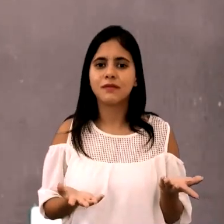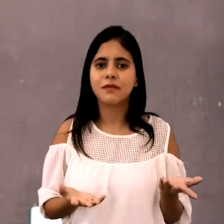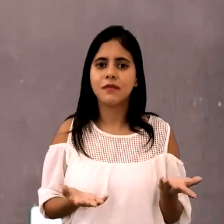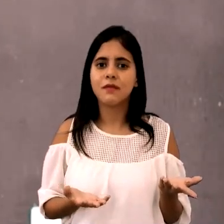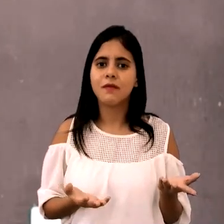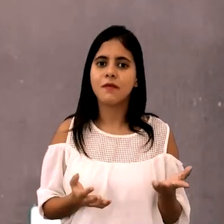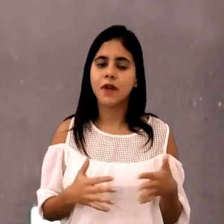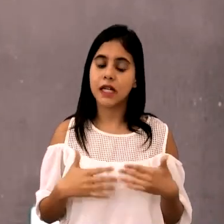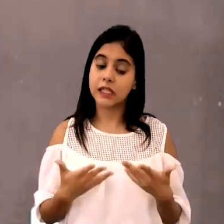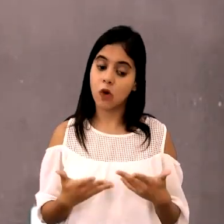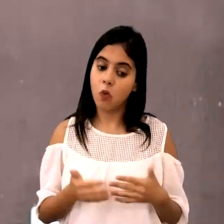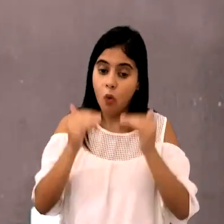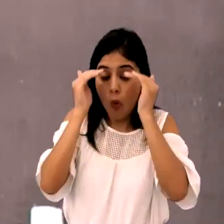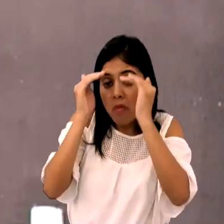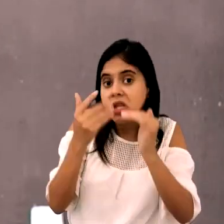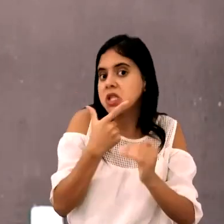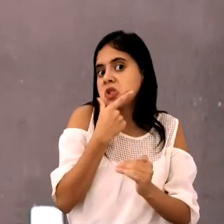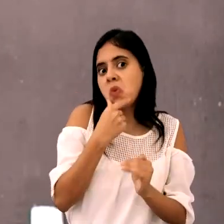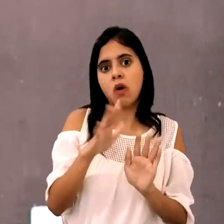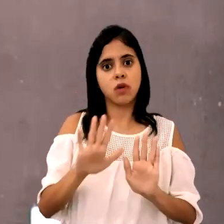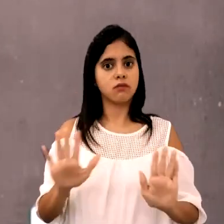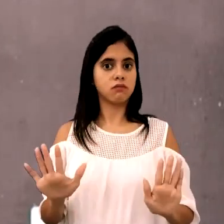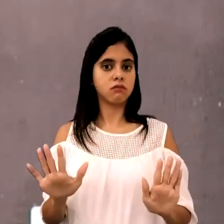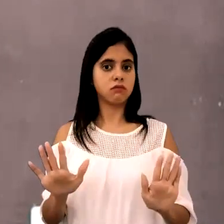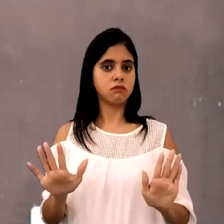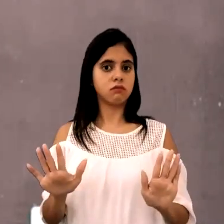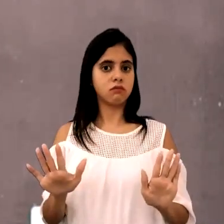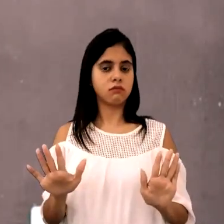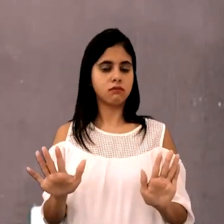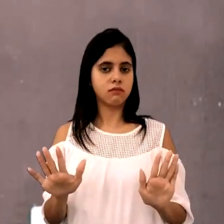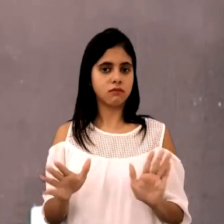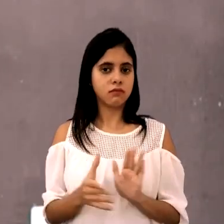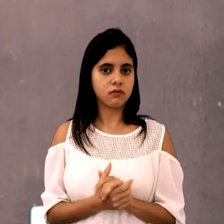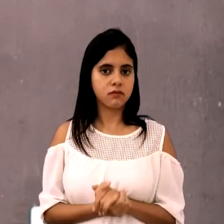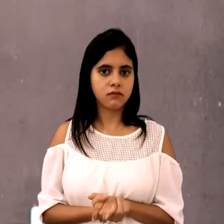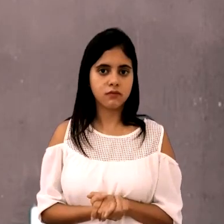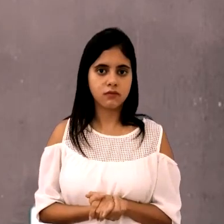Ou seja, siga o que ele mandar. Deixe ele conduzir você.